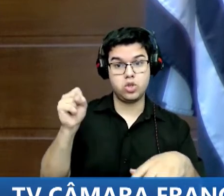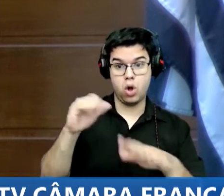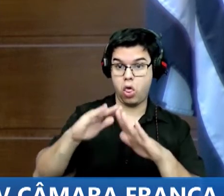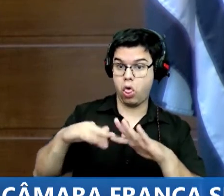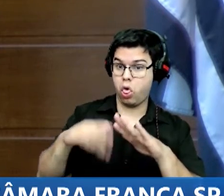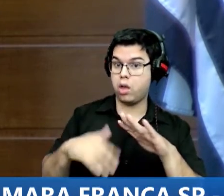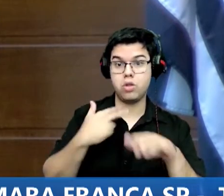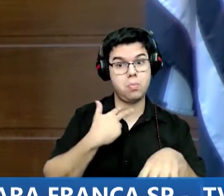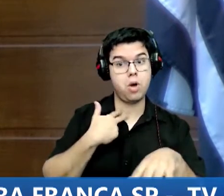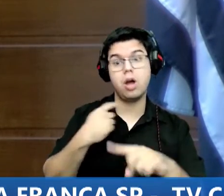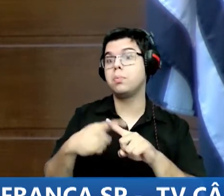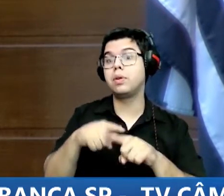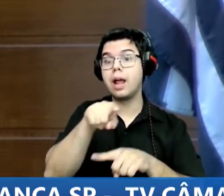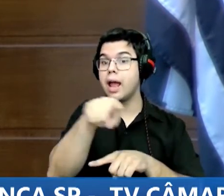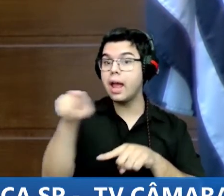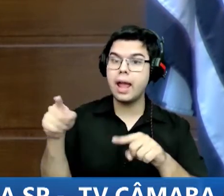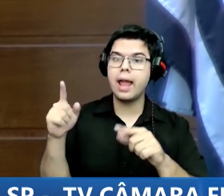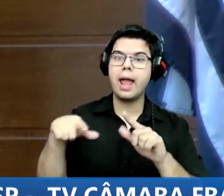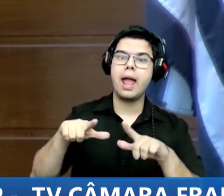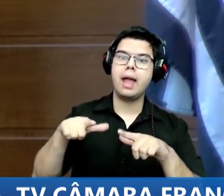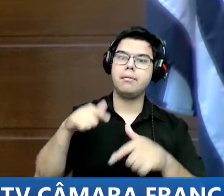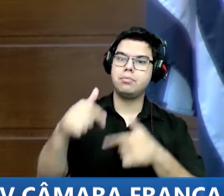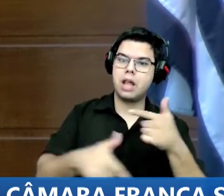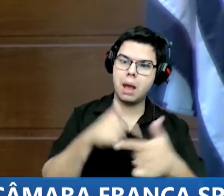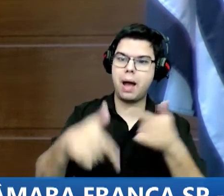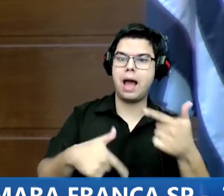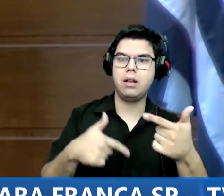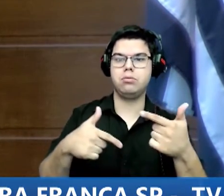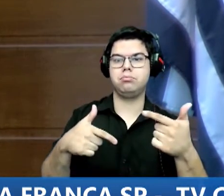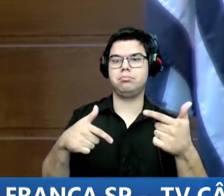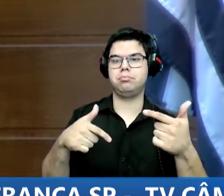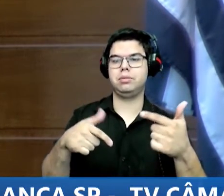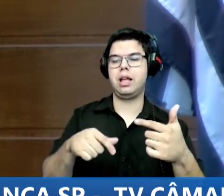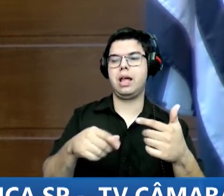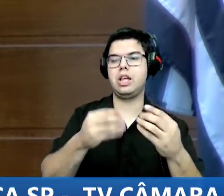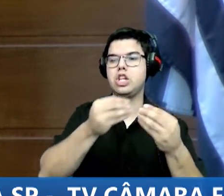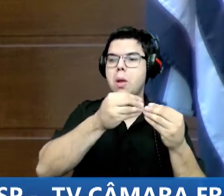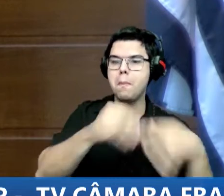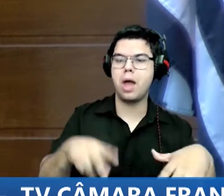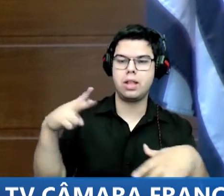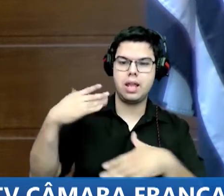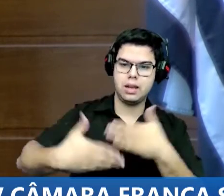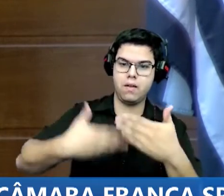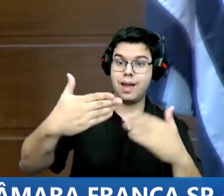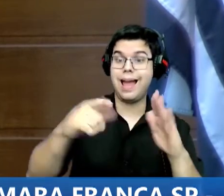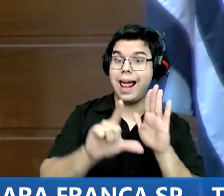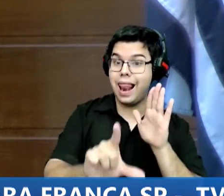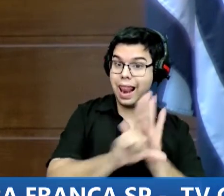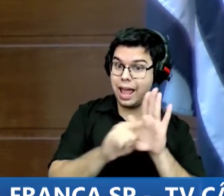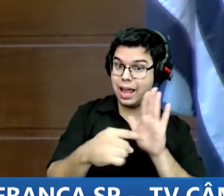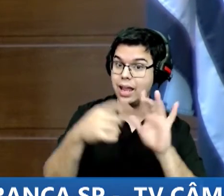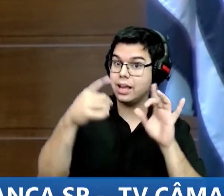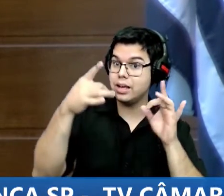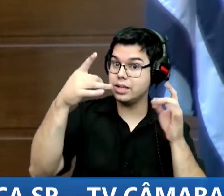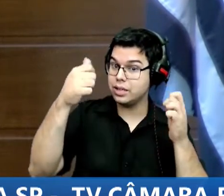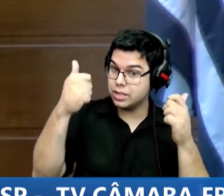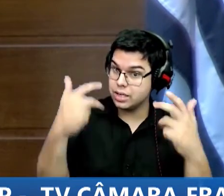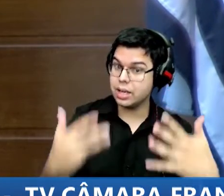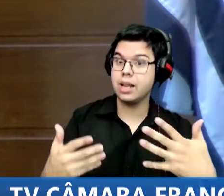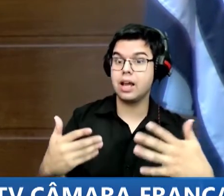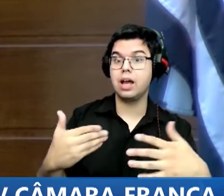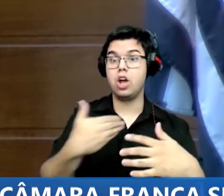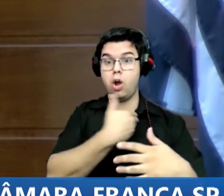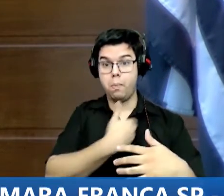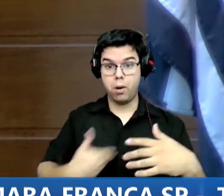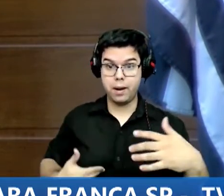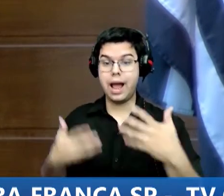são atividades prejudiciais ao seu desenvolvimento. A lei autoriza que um ente público recepcione esse adolescente